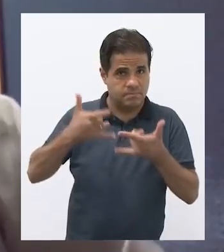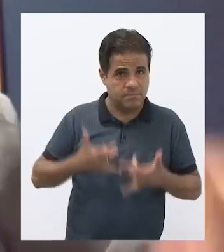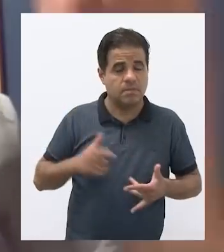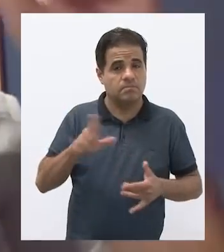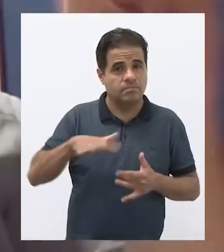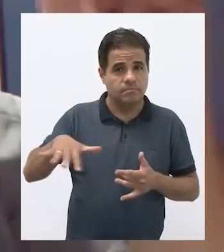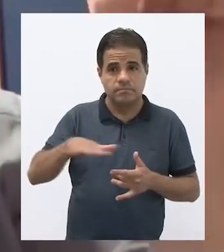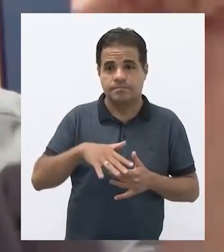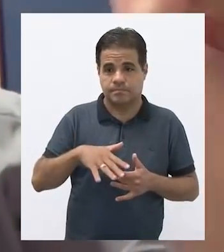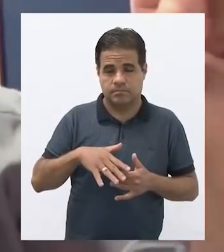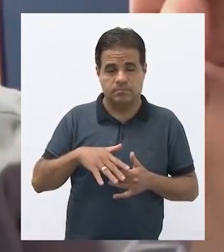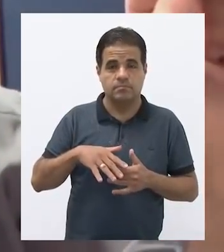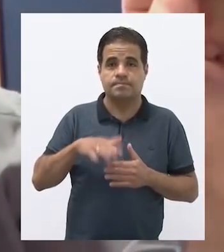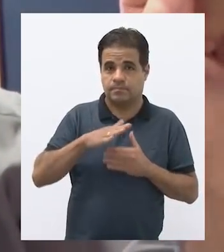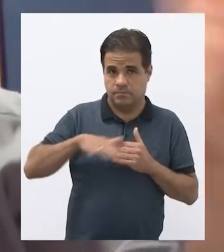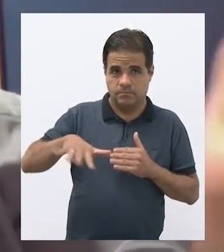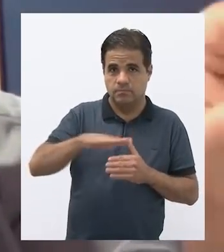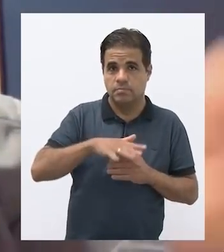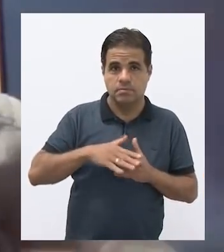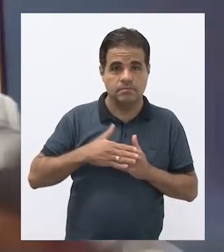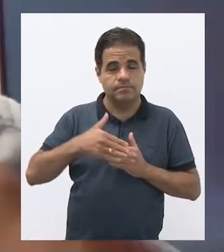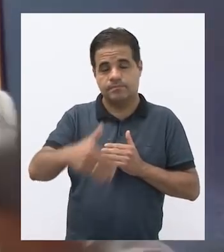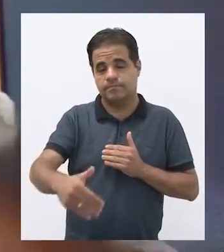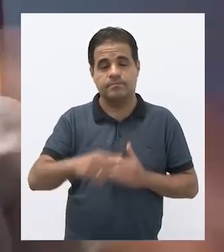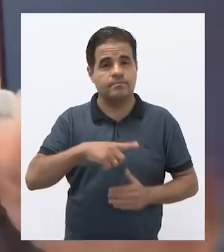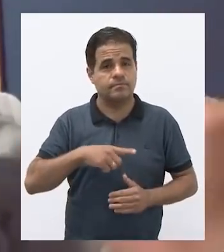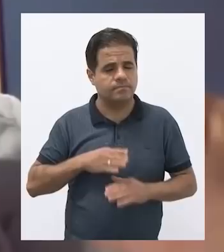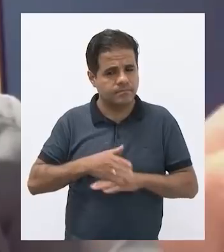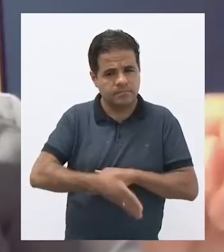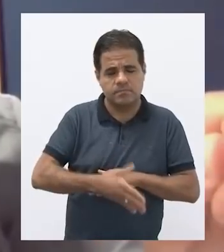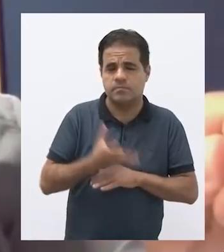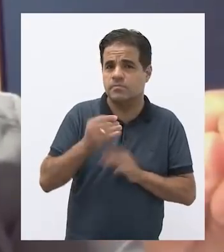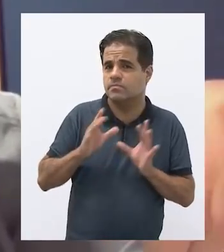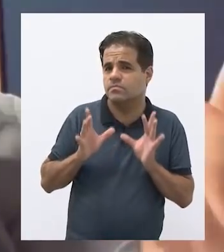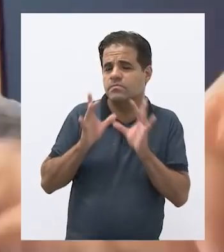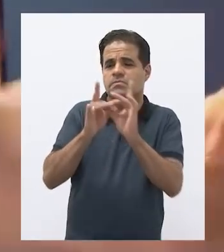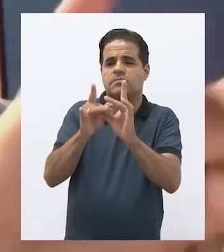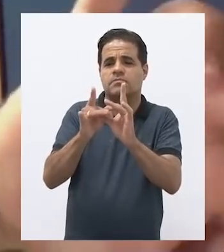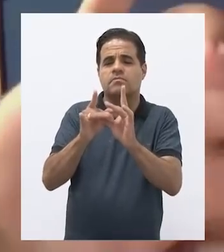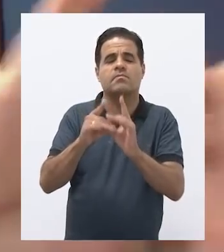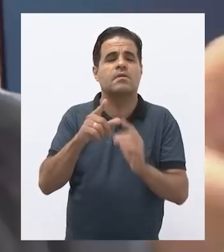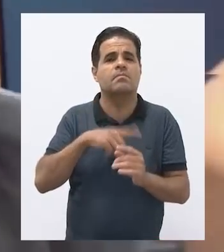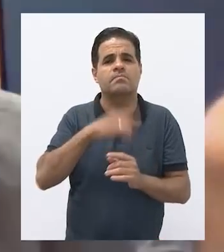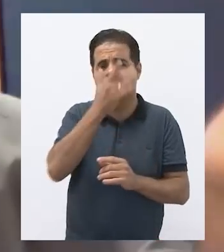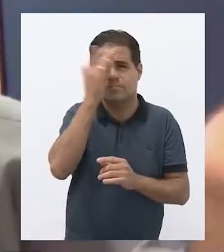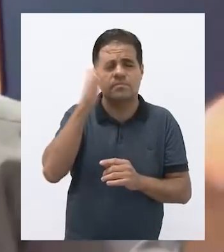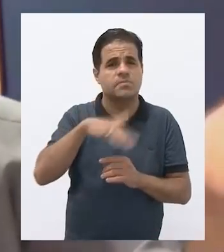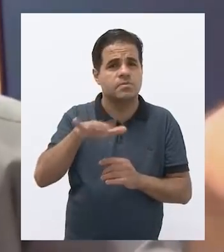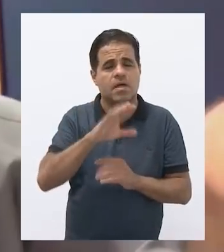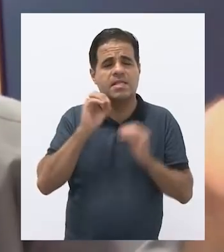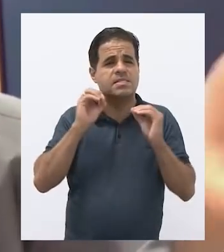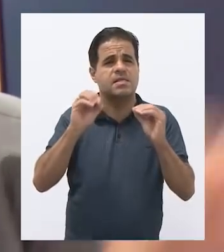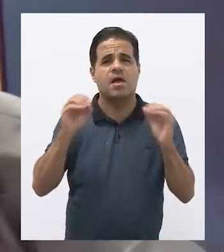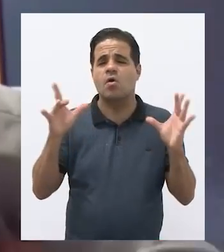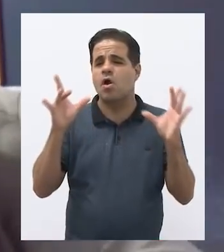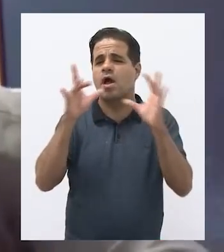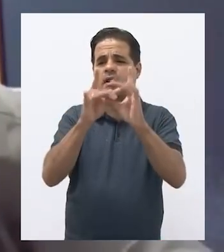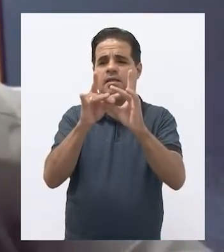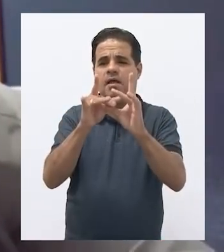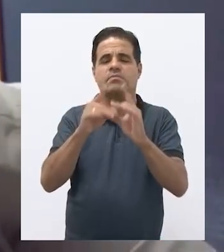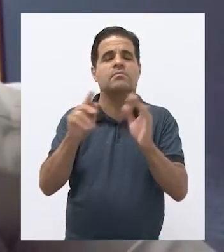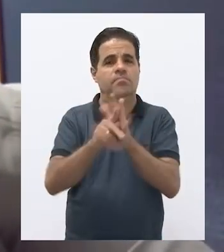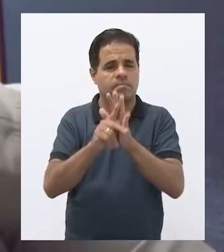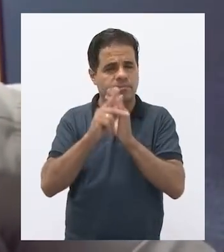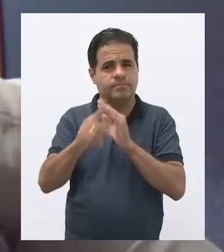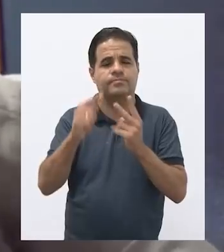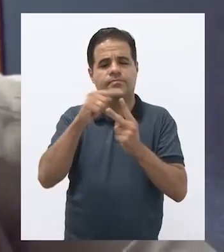que os heavy users, ou seja, quem passa muito tempo conectado, e aqueles que são zero conectados, fazem parte